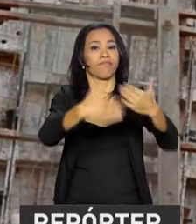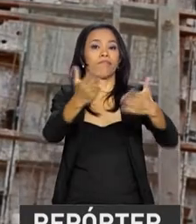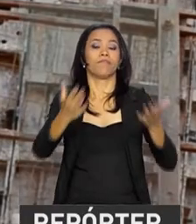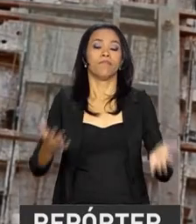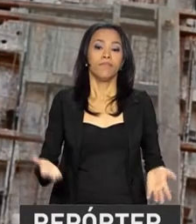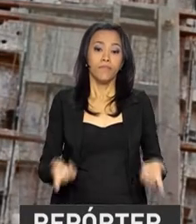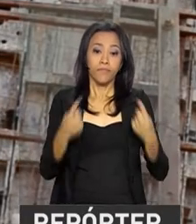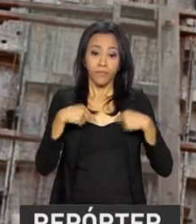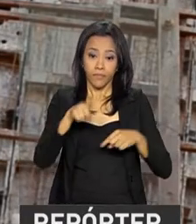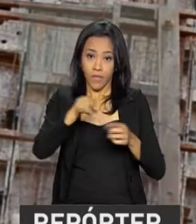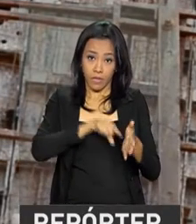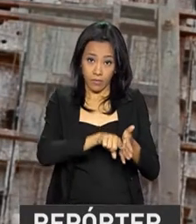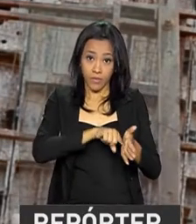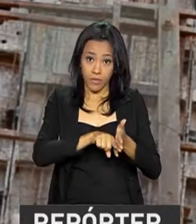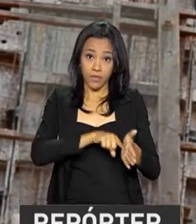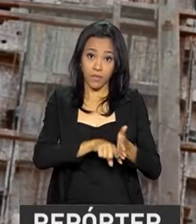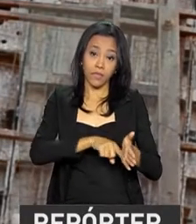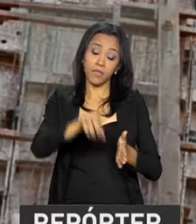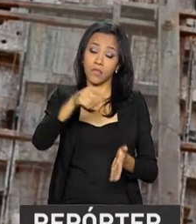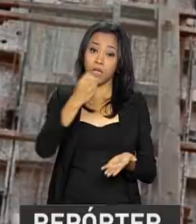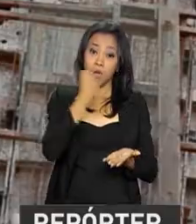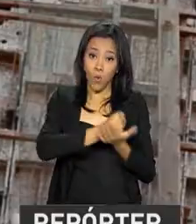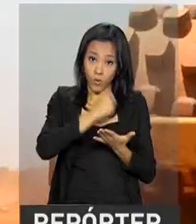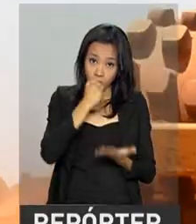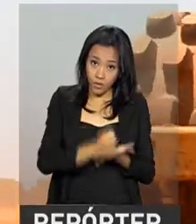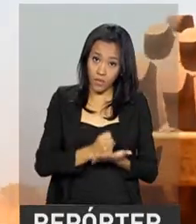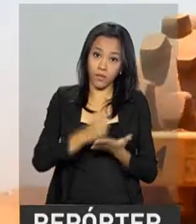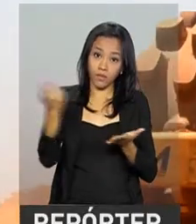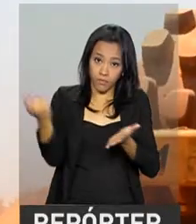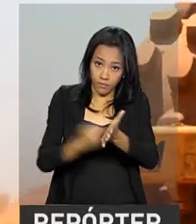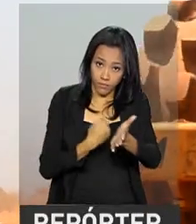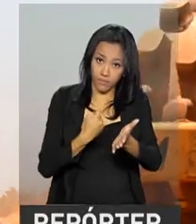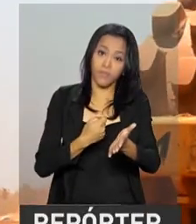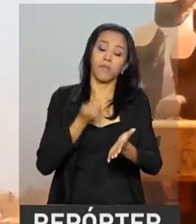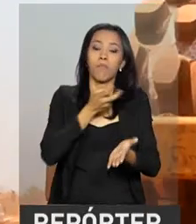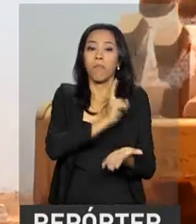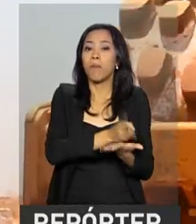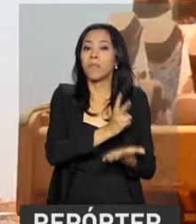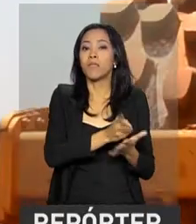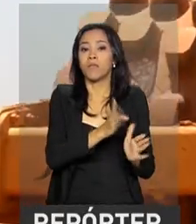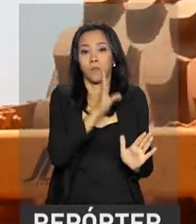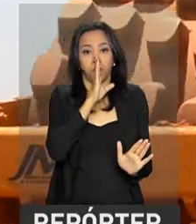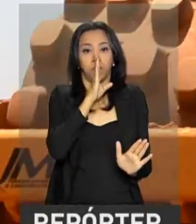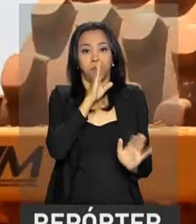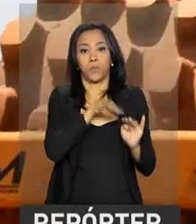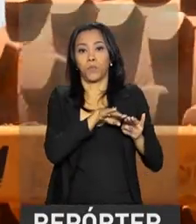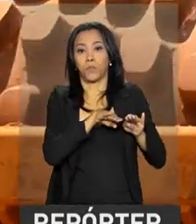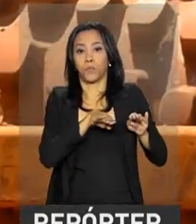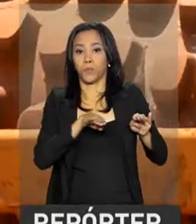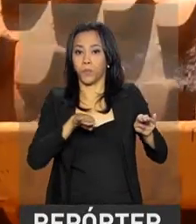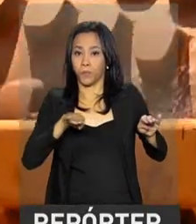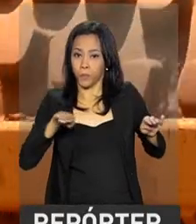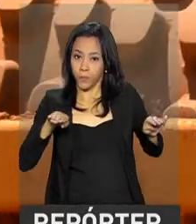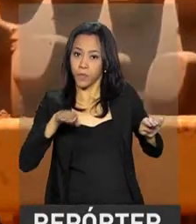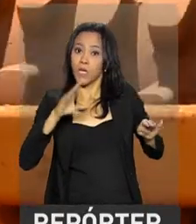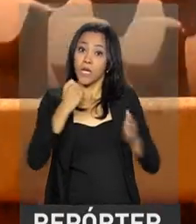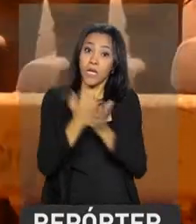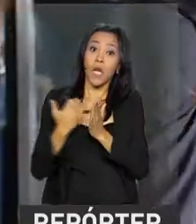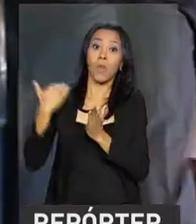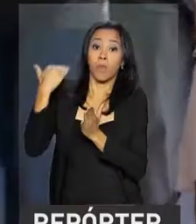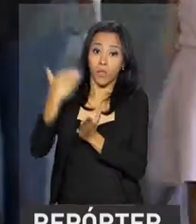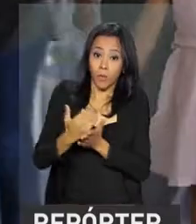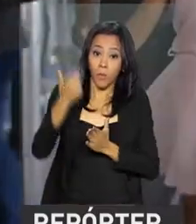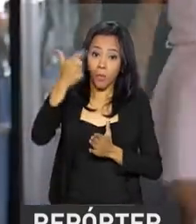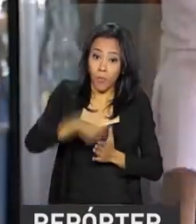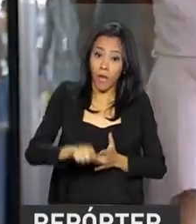pesquisadores o contingente de empregados com carteira assinada permaneceu estável e aumentou o número de empregados do setor